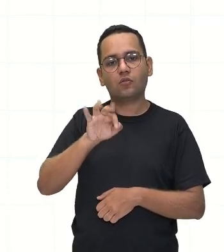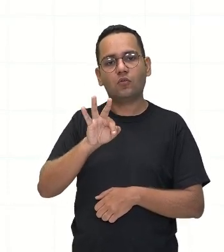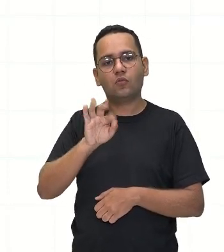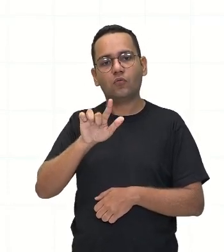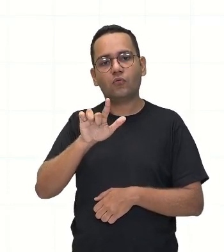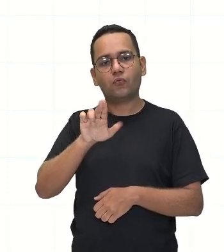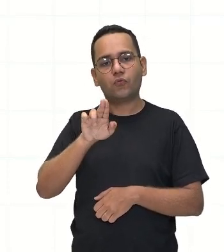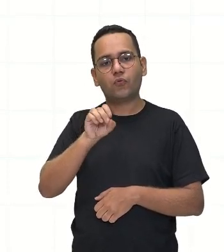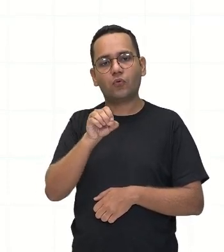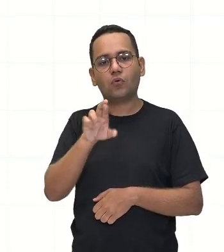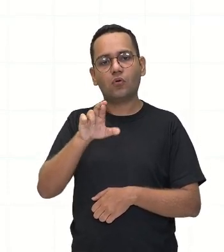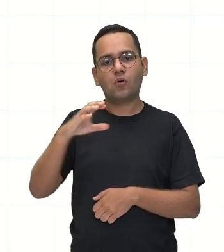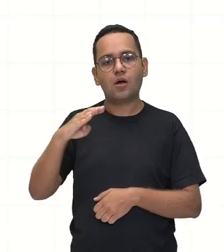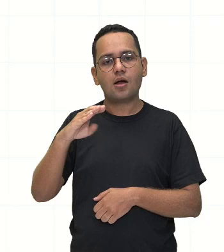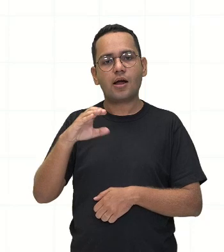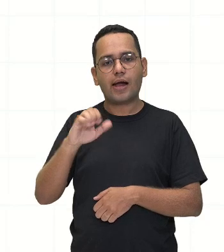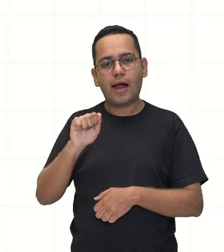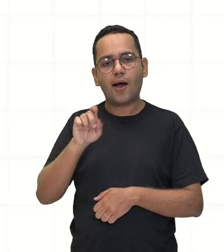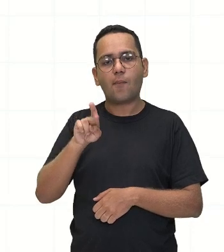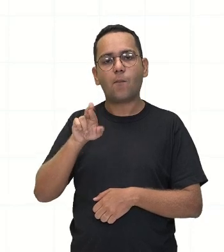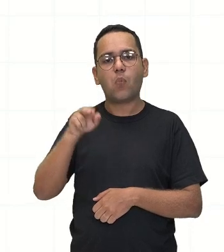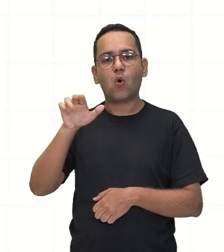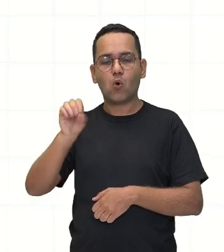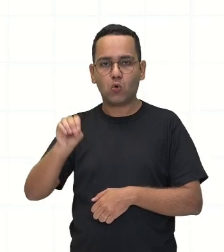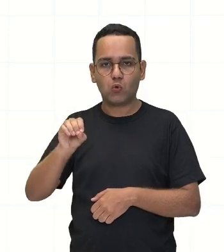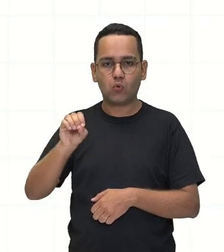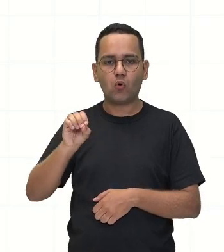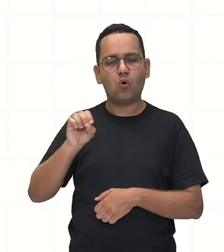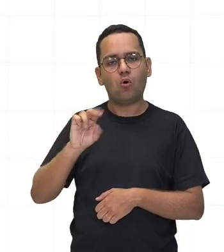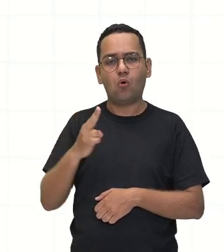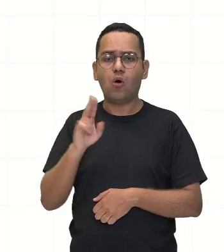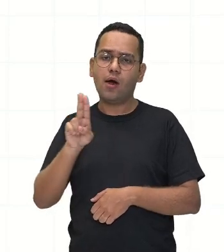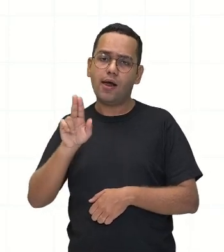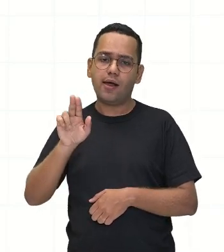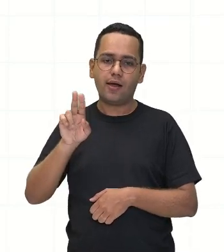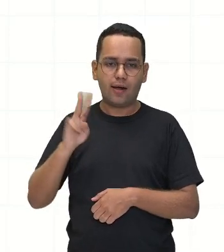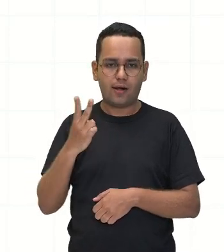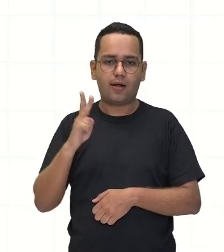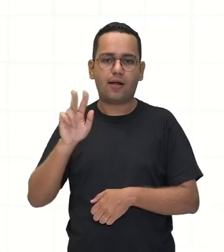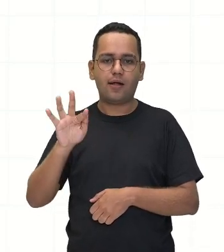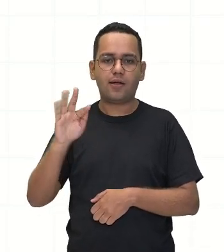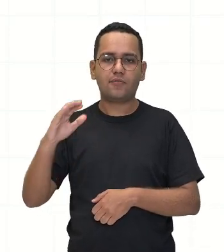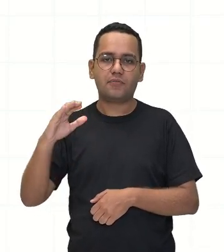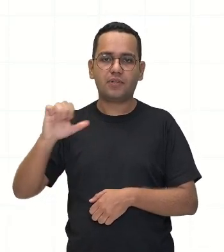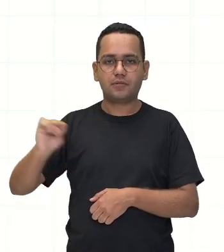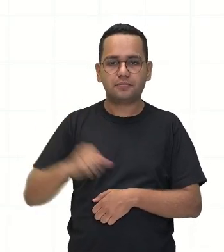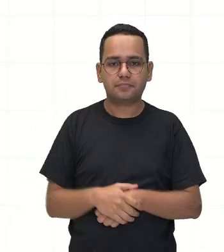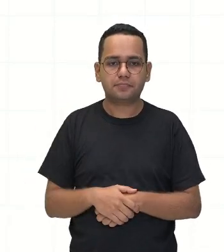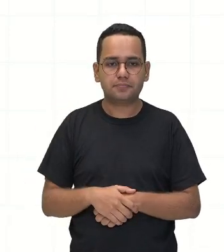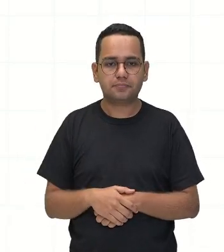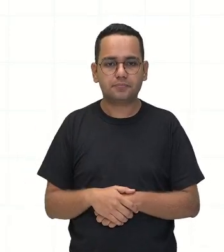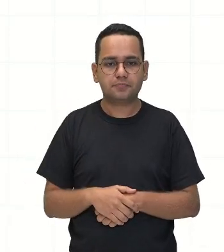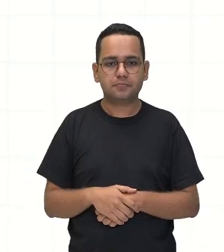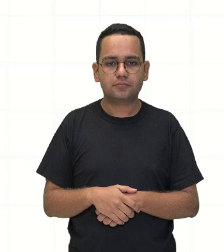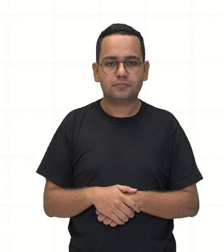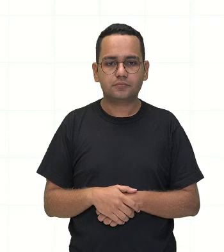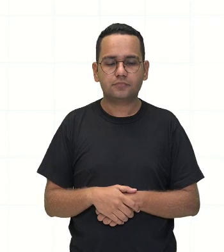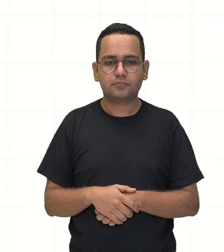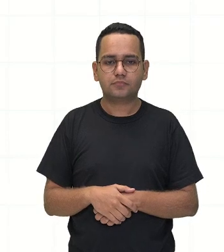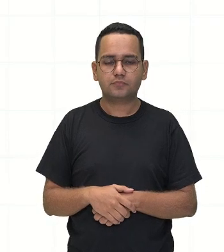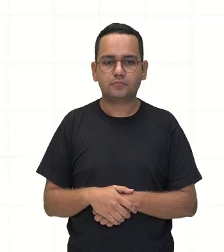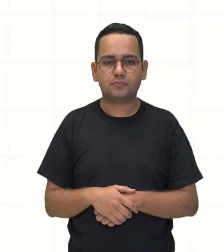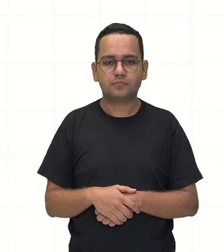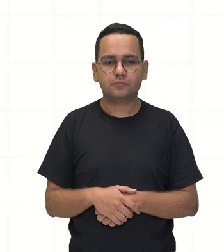hidrofluorcarbono. Os hidrofluorcarbonos, eles têm ali uma relação com